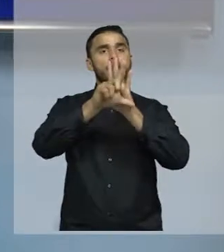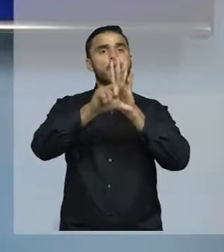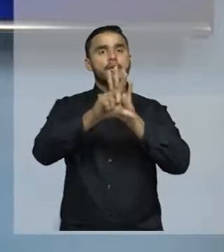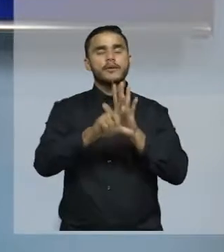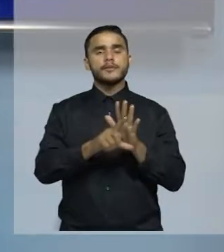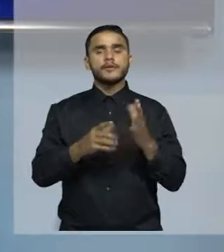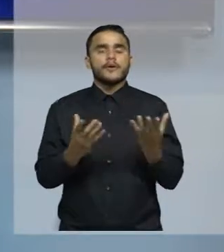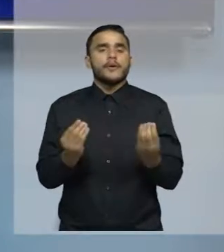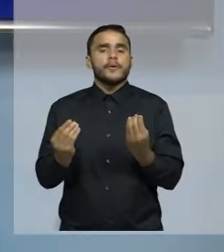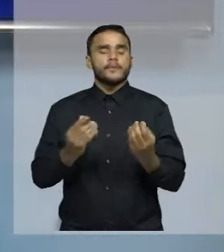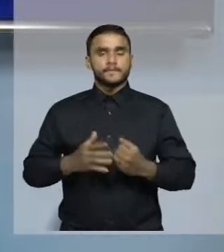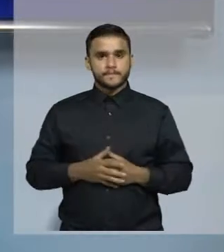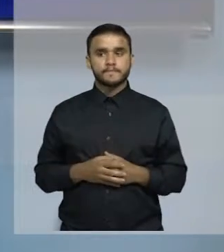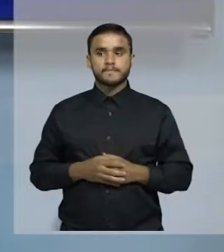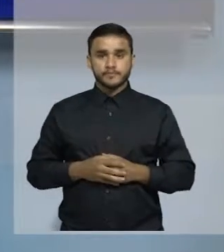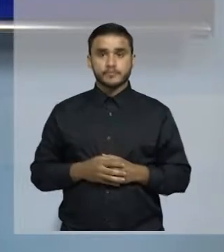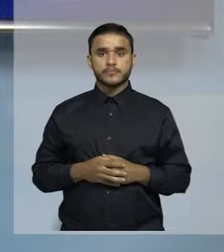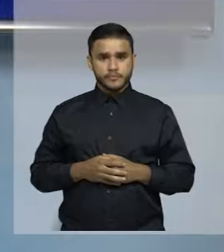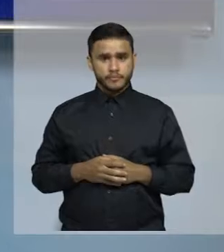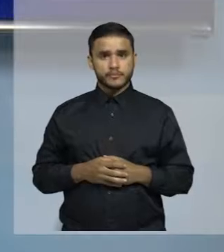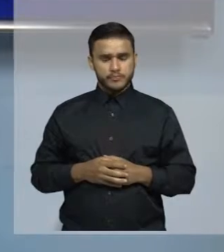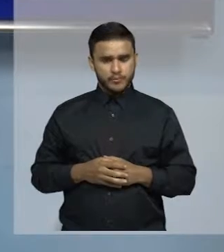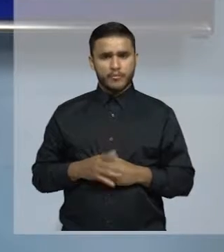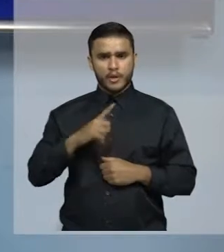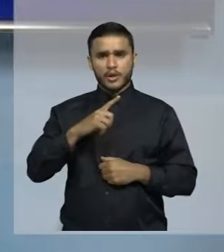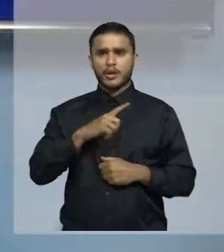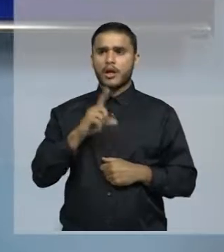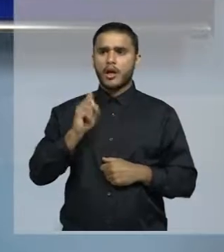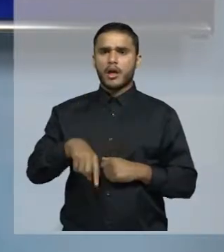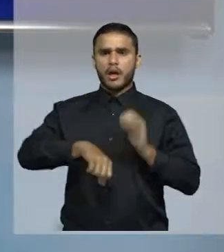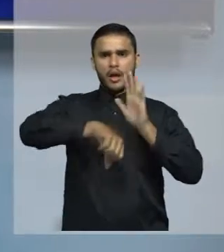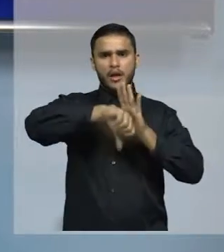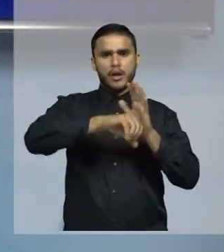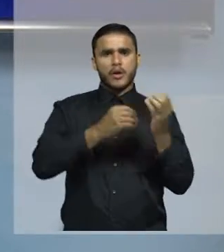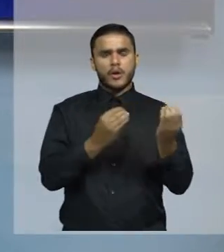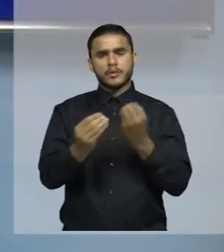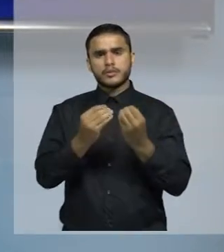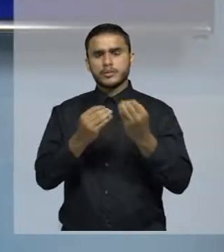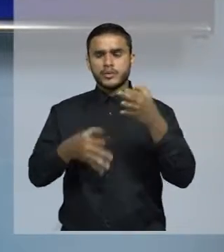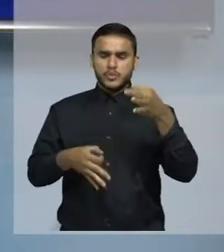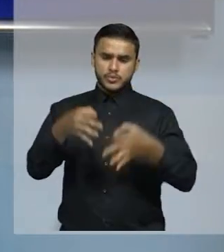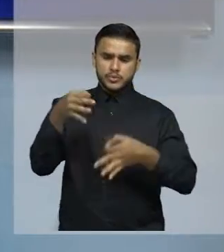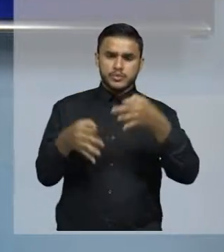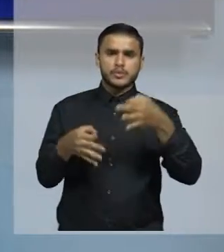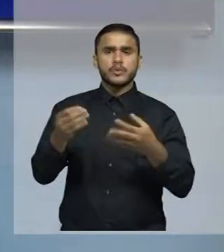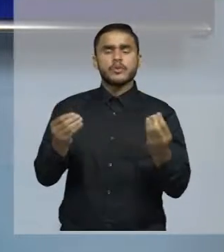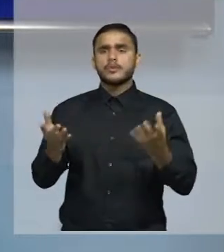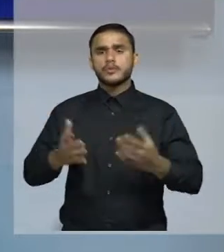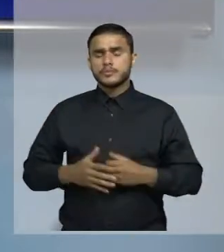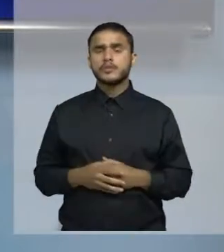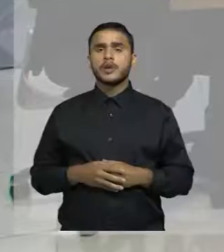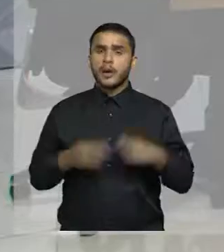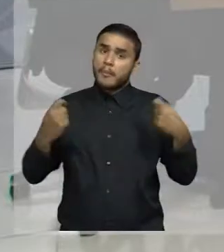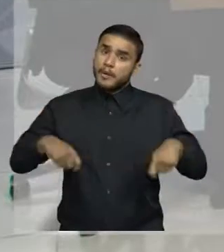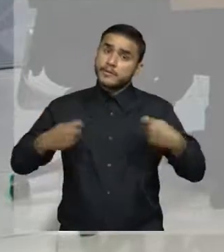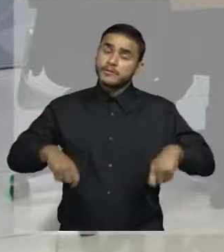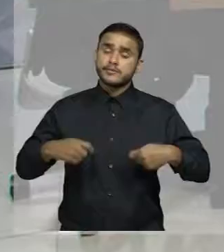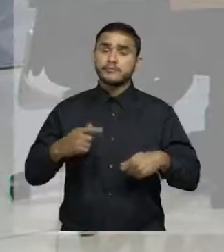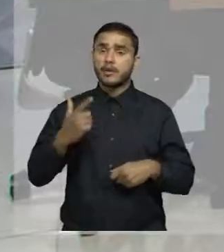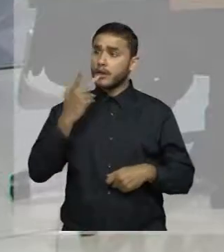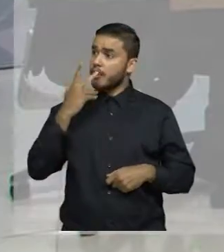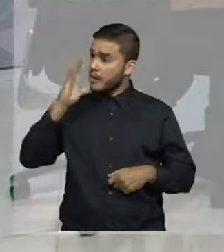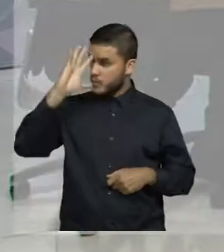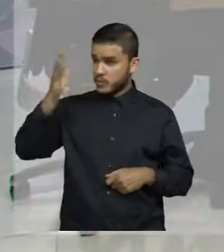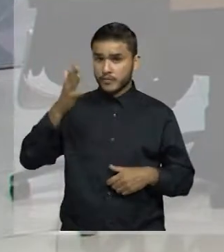não, né, ou, digamos assim... Classificação do crime. Isso, do crime, tal, do ponto de vista jurídico, para que se possa, então, ter